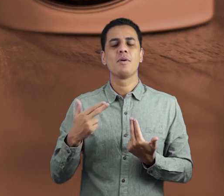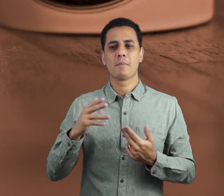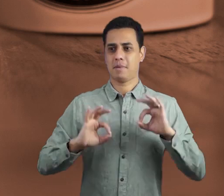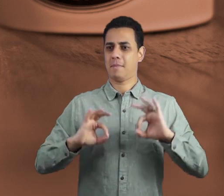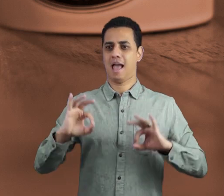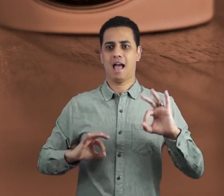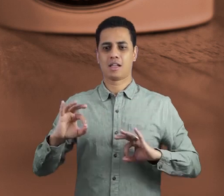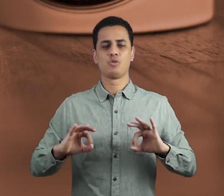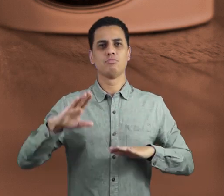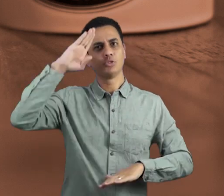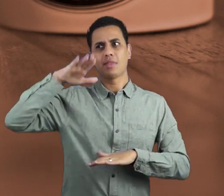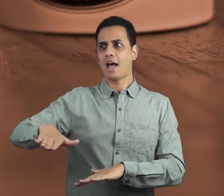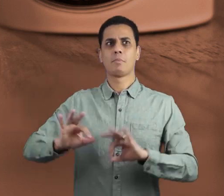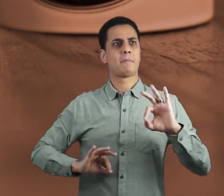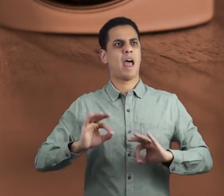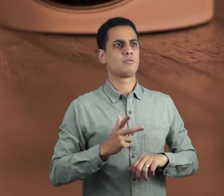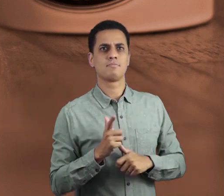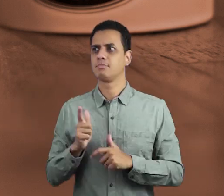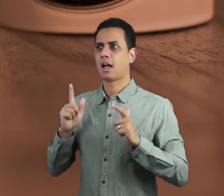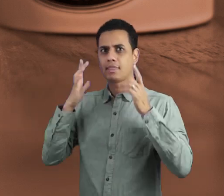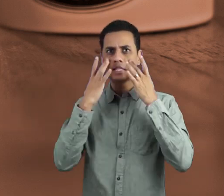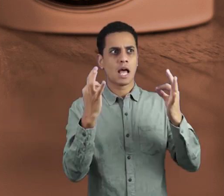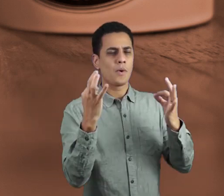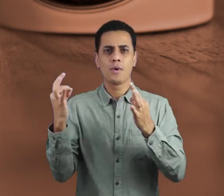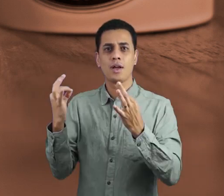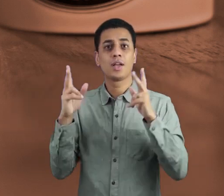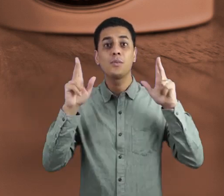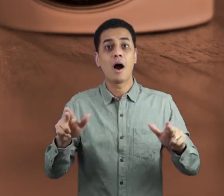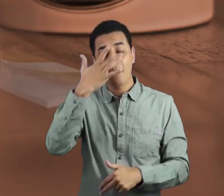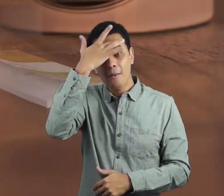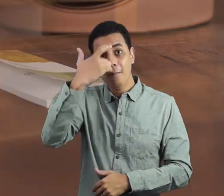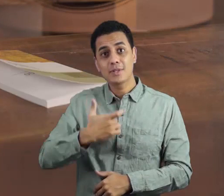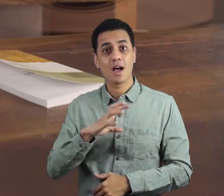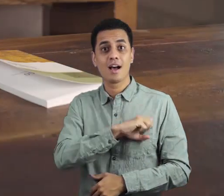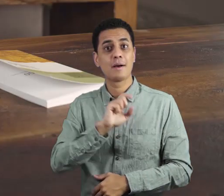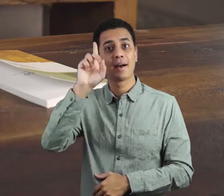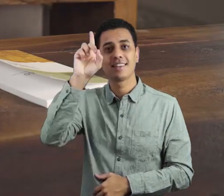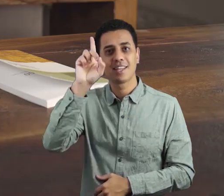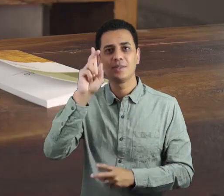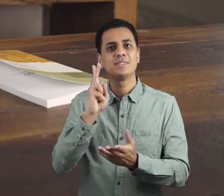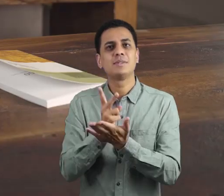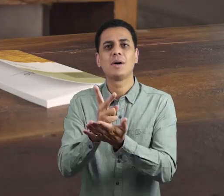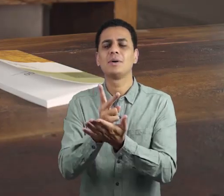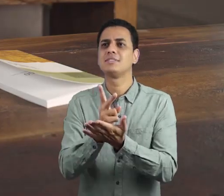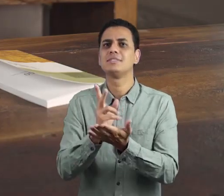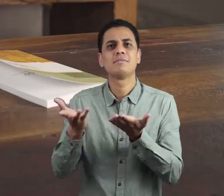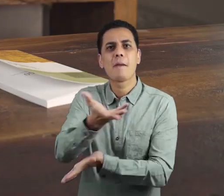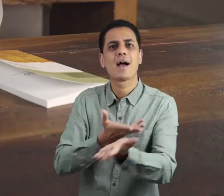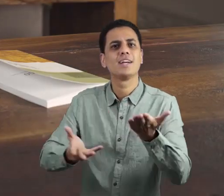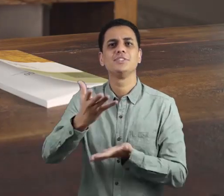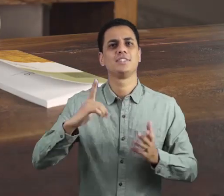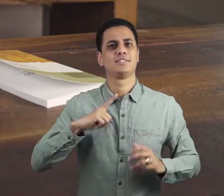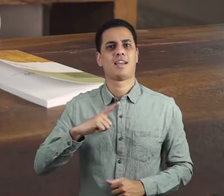vir, e assim alcançarão a verdadeira vida. Que profundo, que precioso. Então, nós vamos olhar